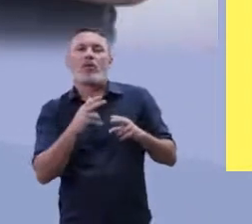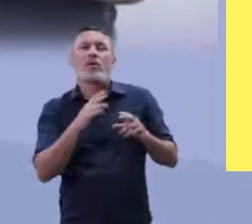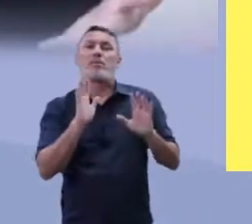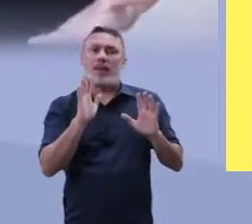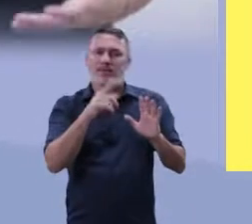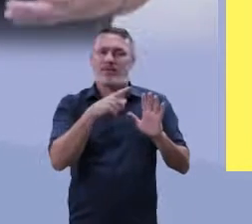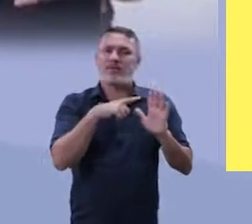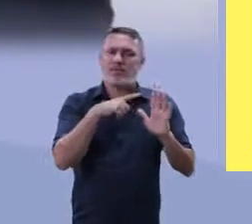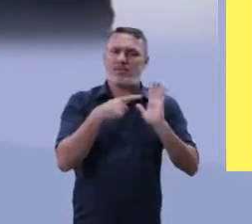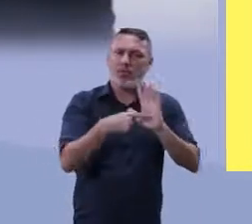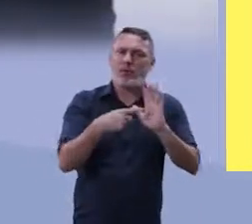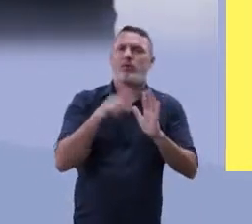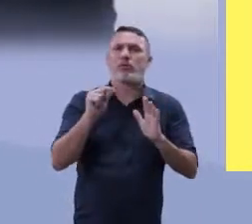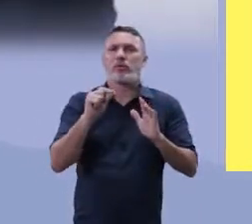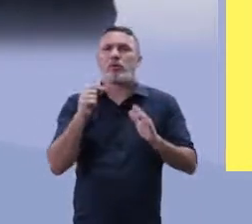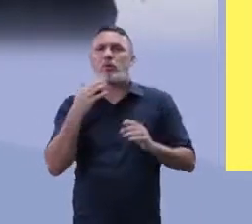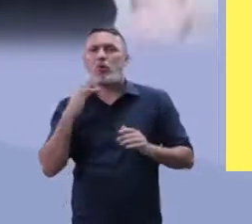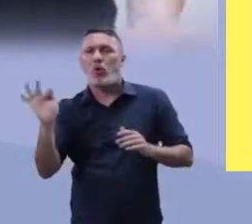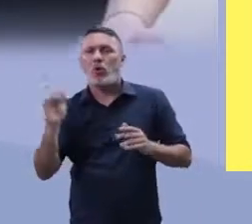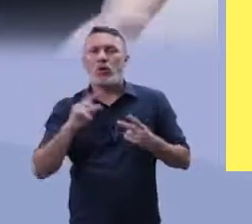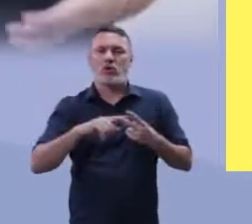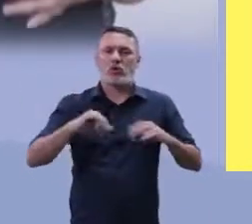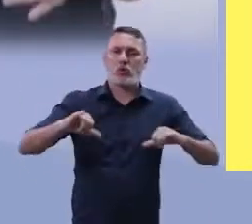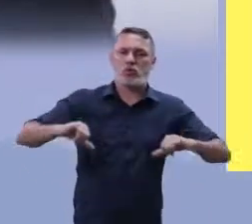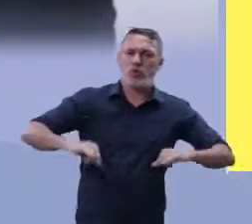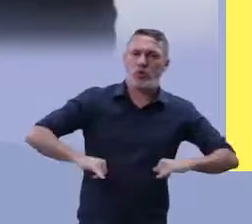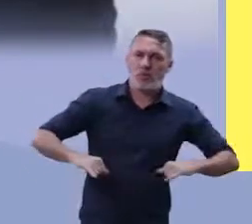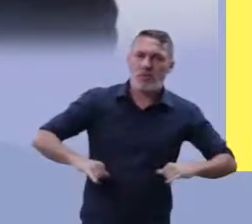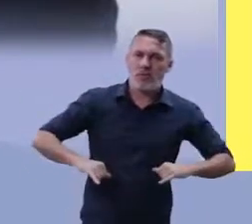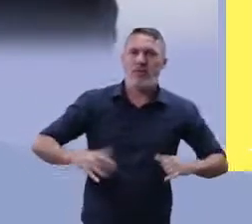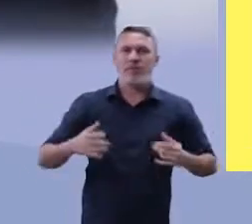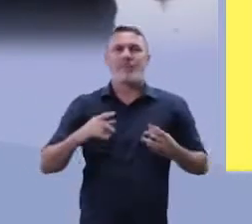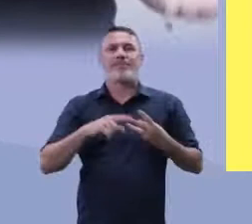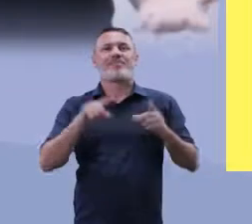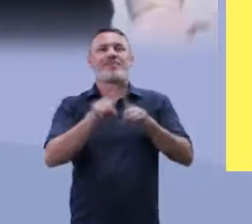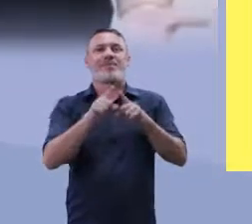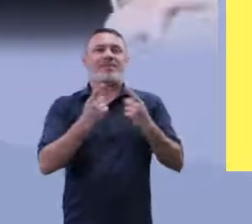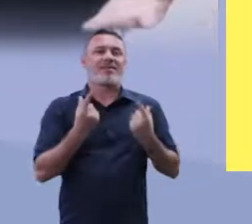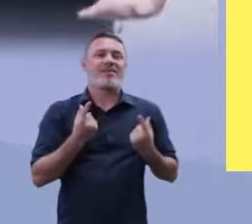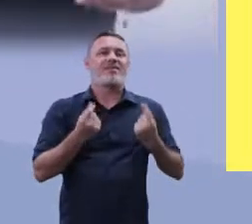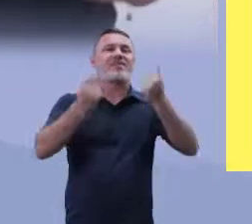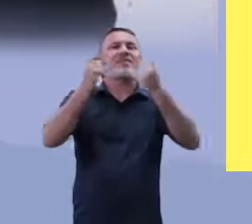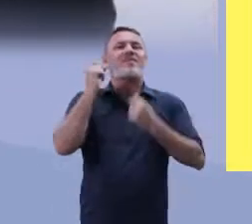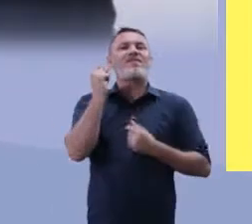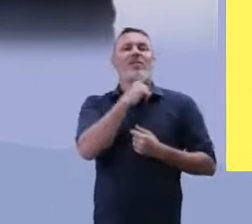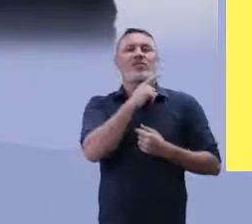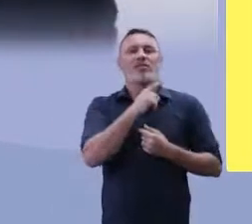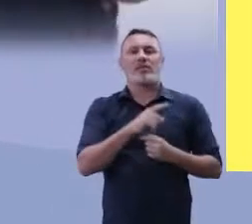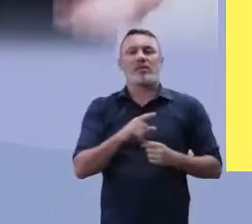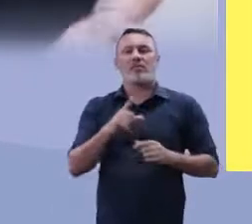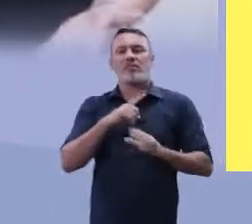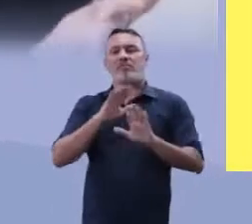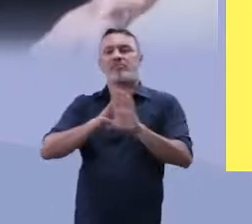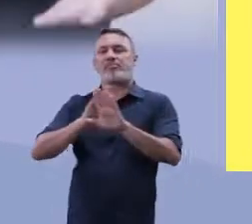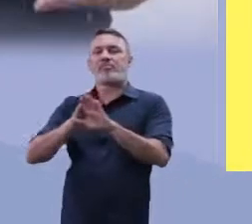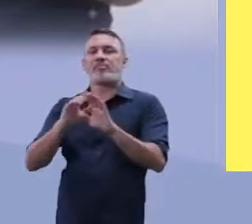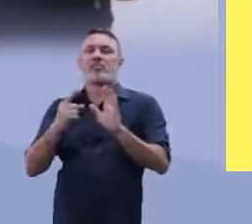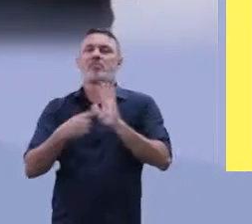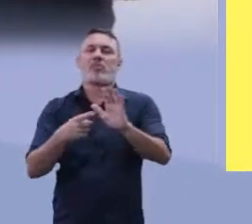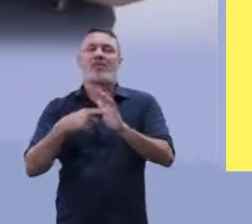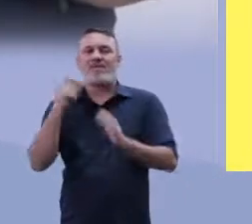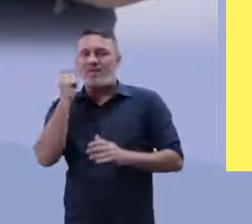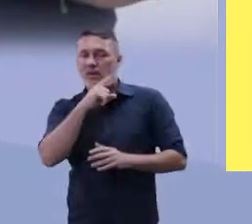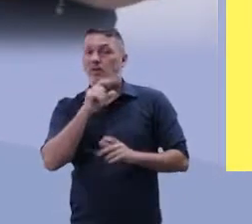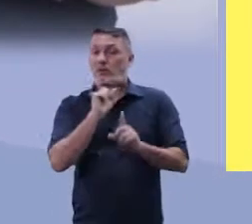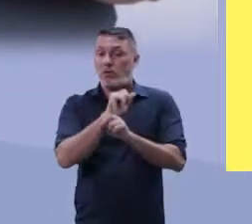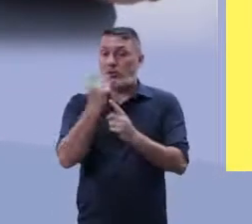pela dor, mascarada pelo sofrimento, pelo burguês falso, por idealismos falsos,